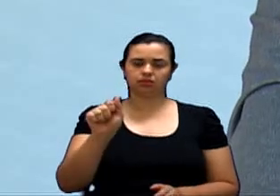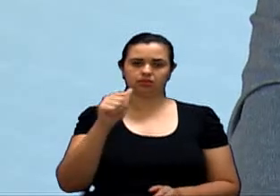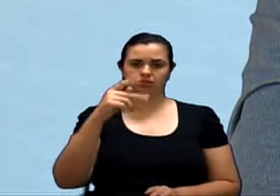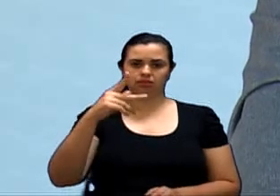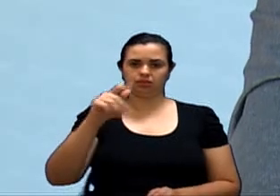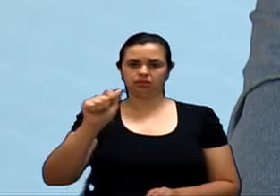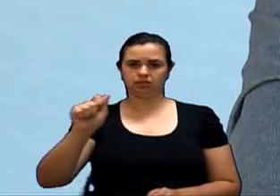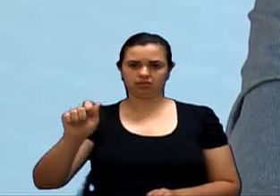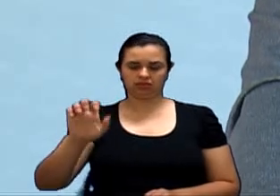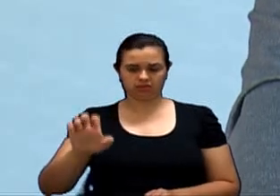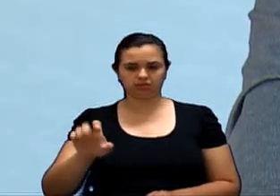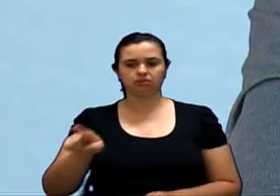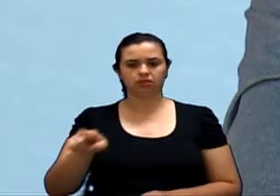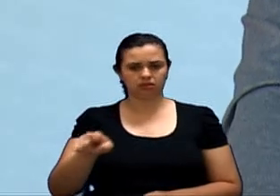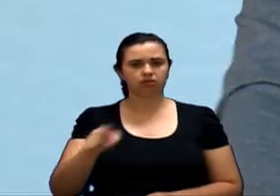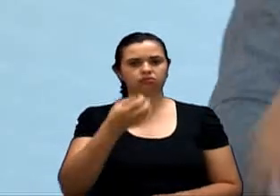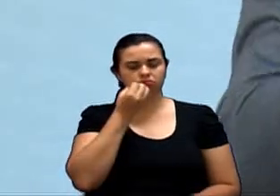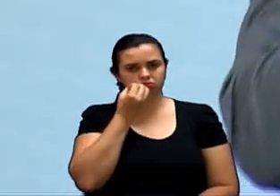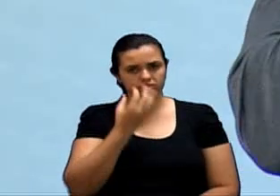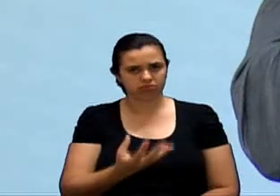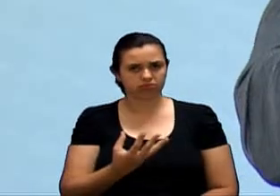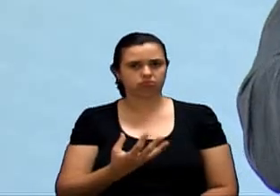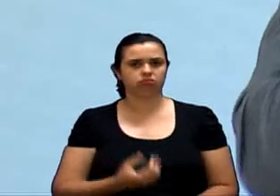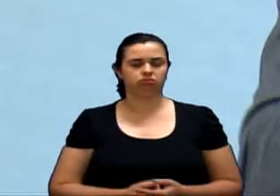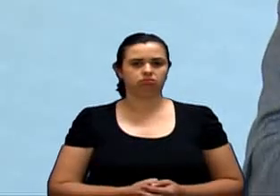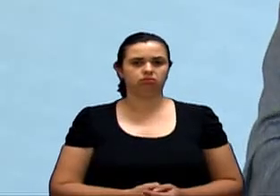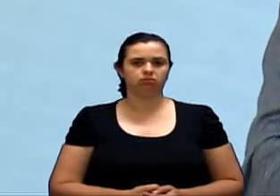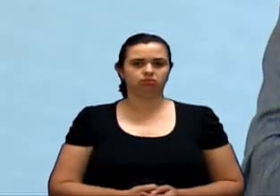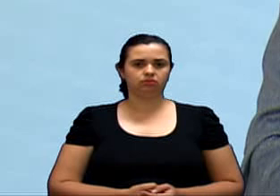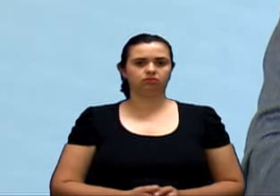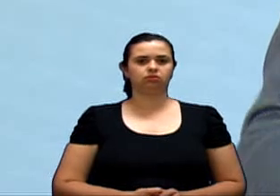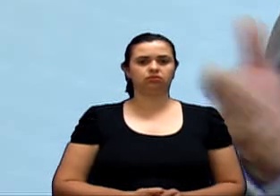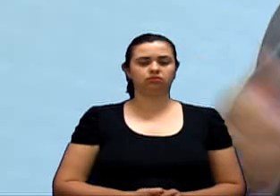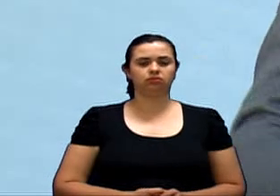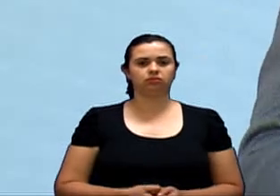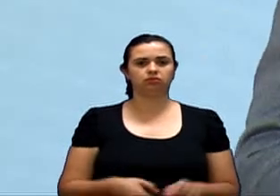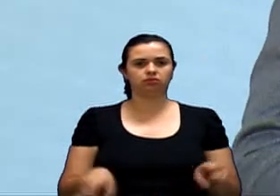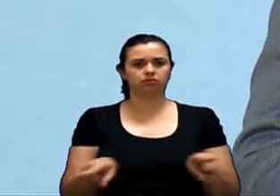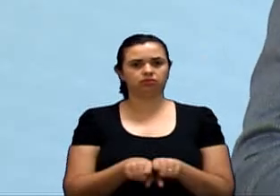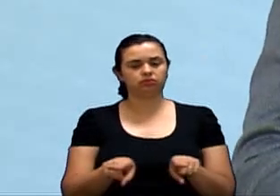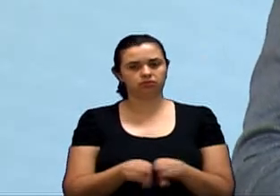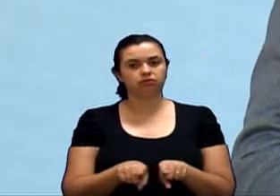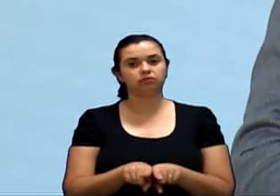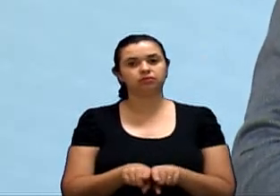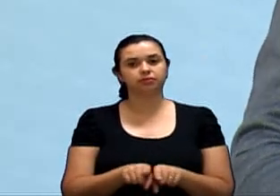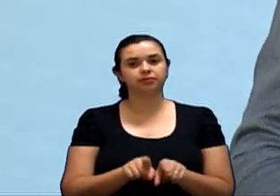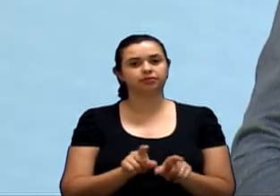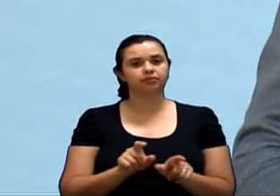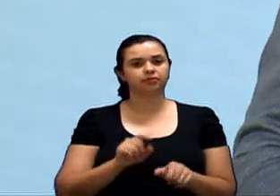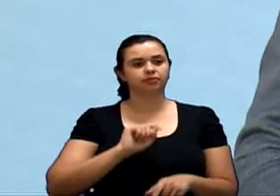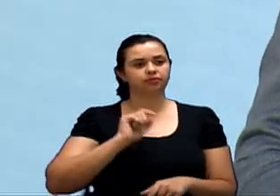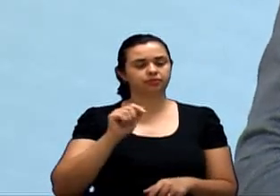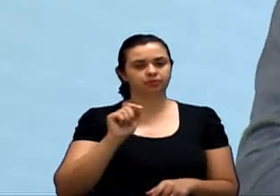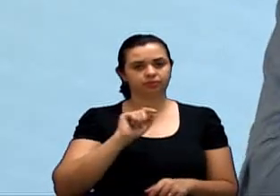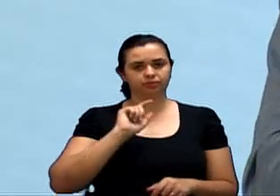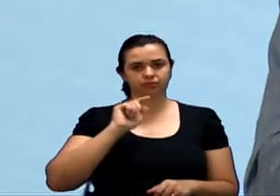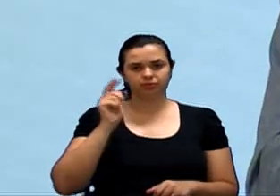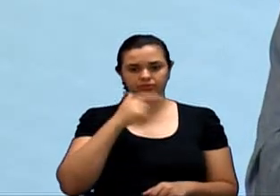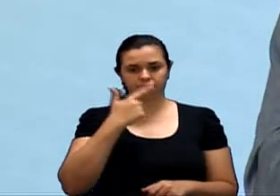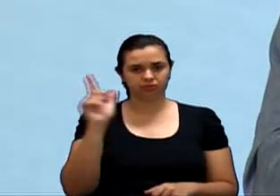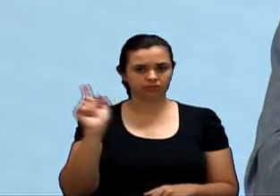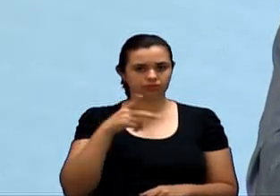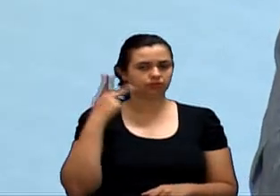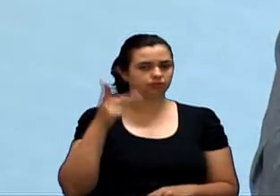serviços prestados. A gente está discutindo aqui, senhor presidente, e houve a intervenção de outros vereadores, mas é um projeto